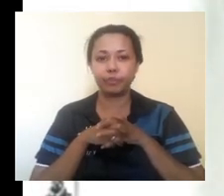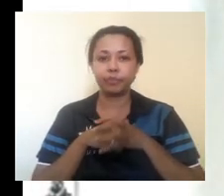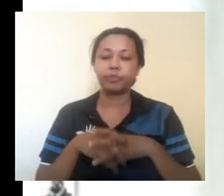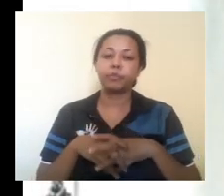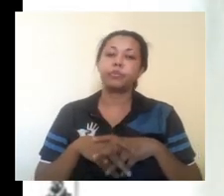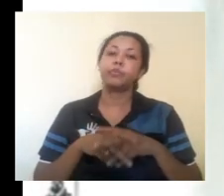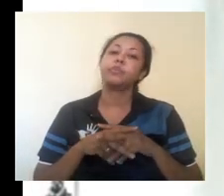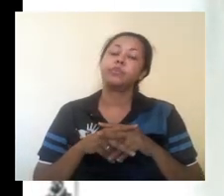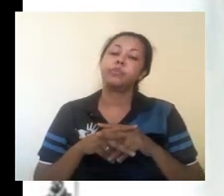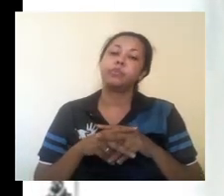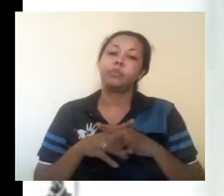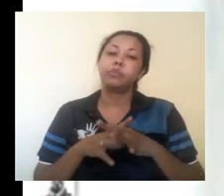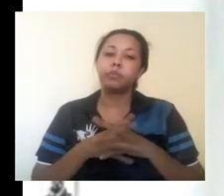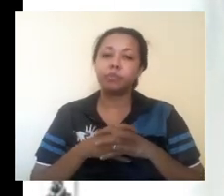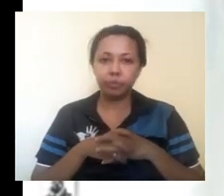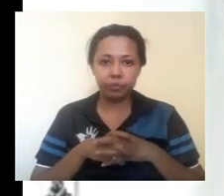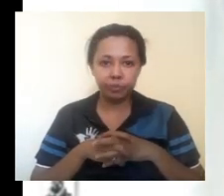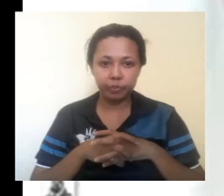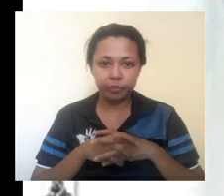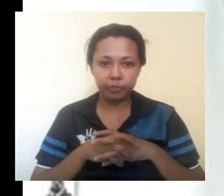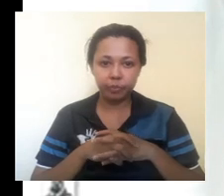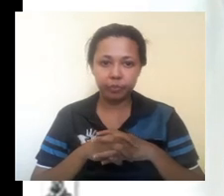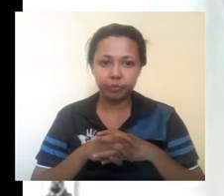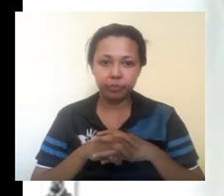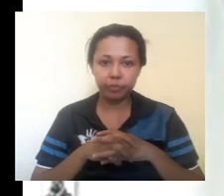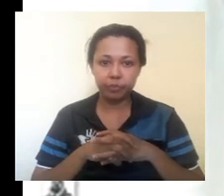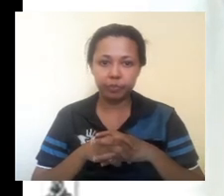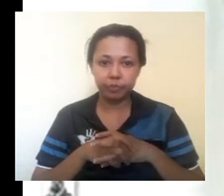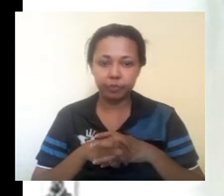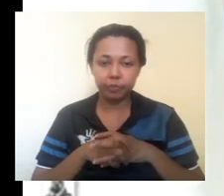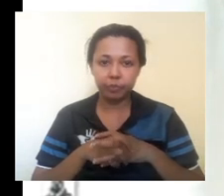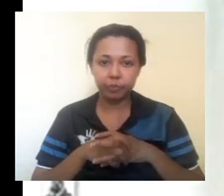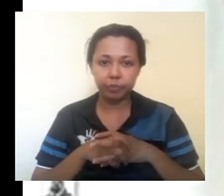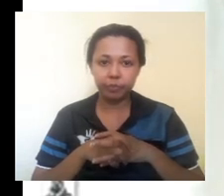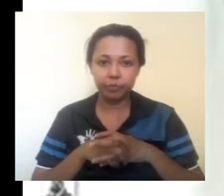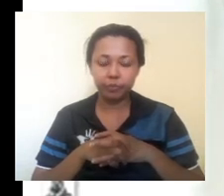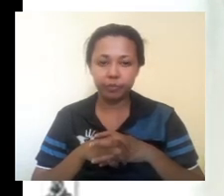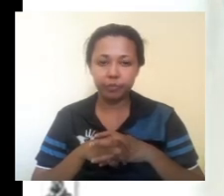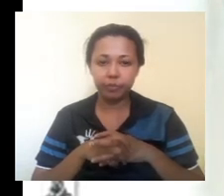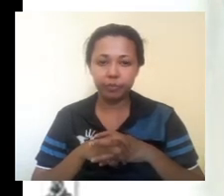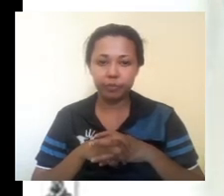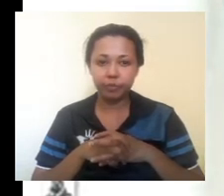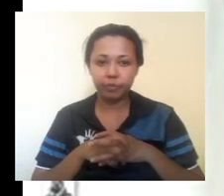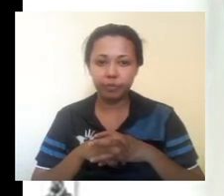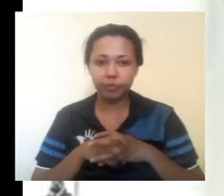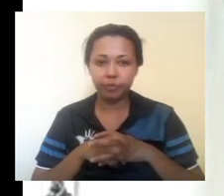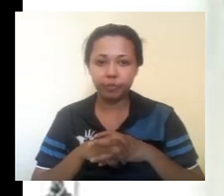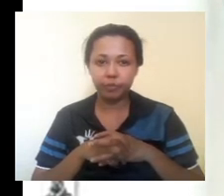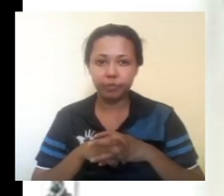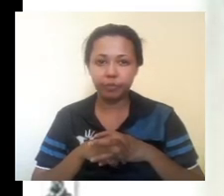Josi participa. É a verdade, Josi. Diz aí se é a primeira vez mesmo, que eu estou muito feliz de te ver aqui com a gente.